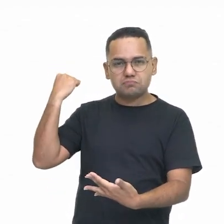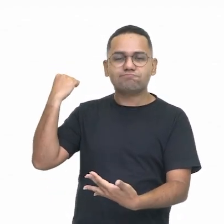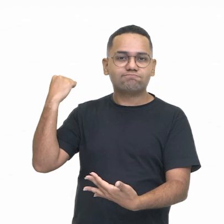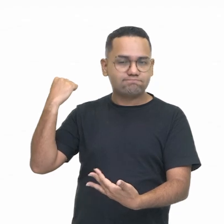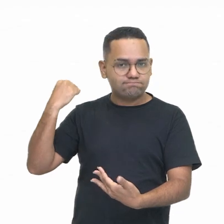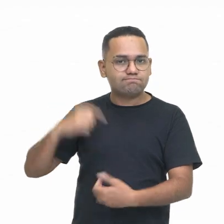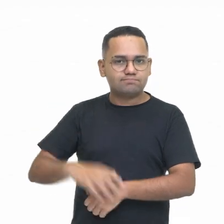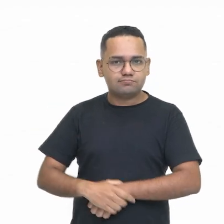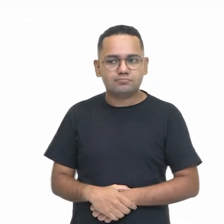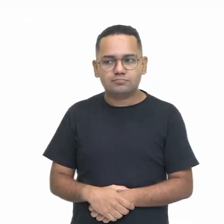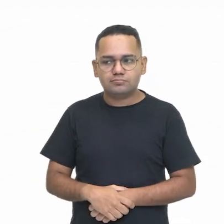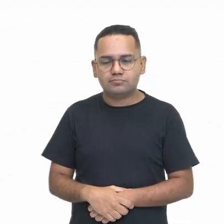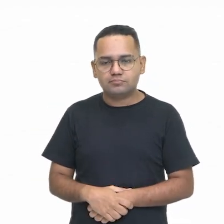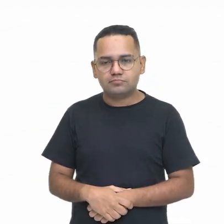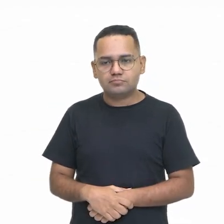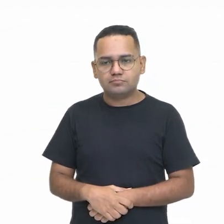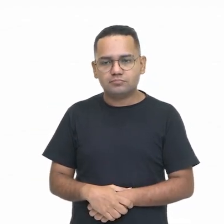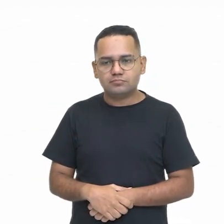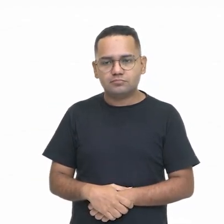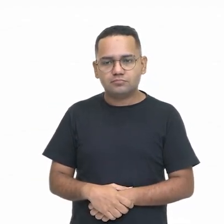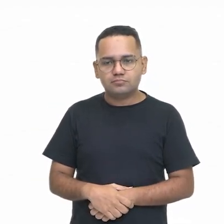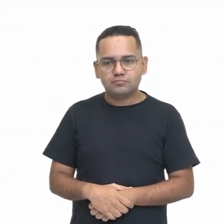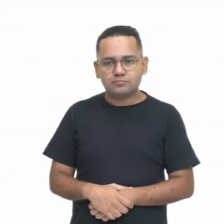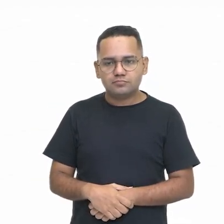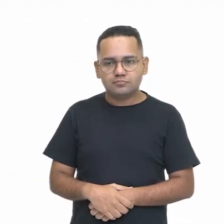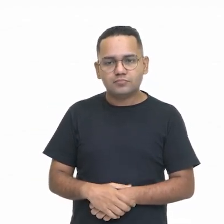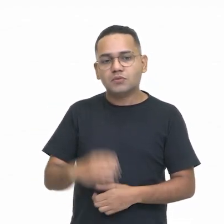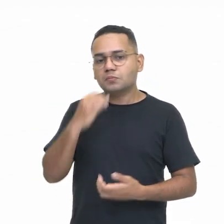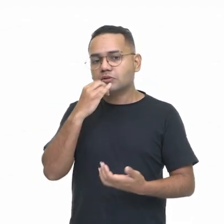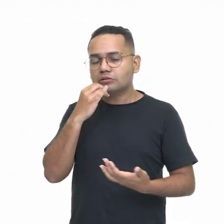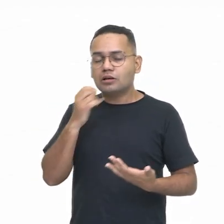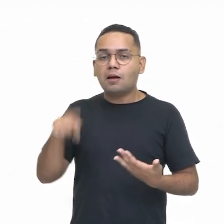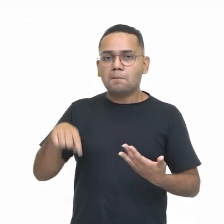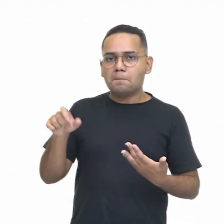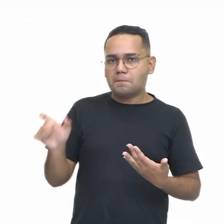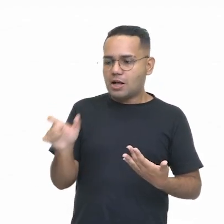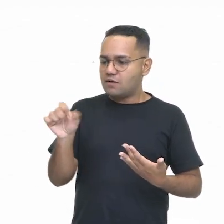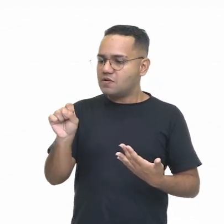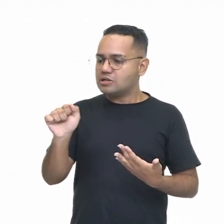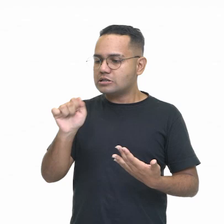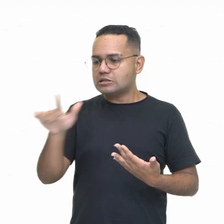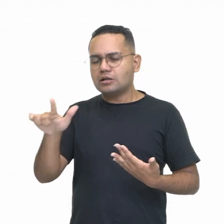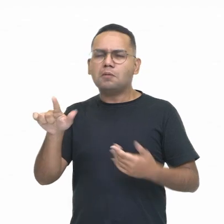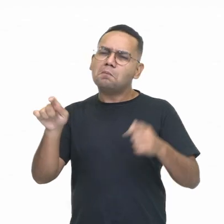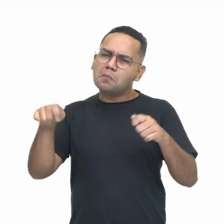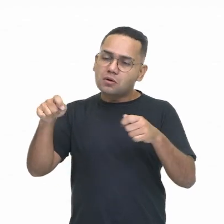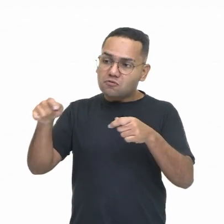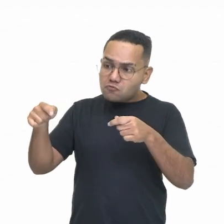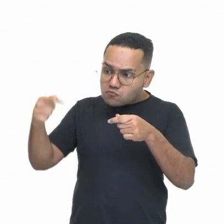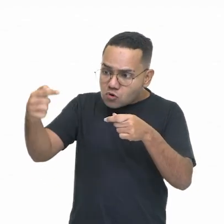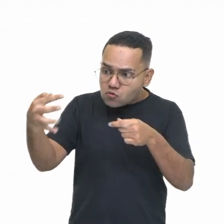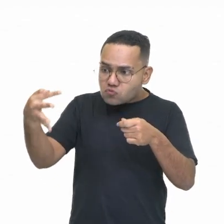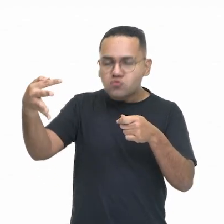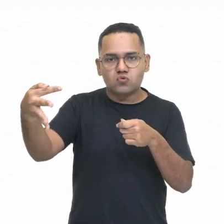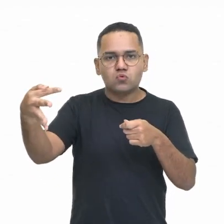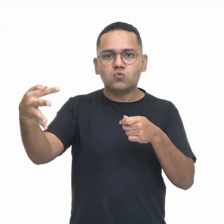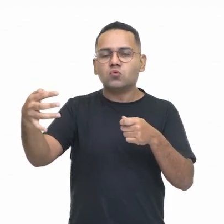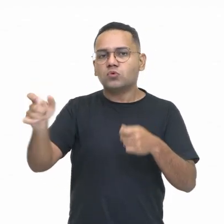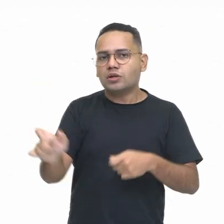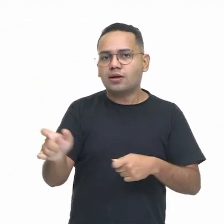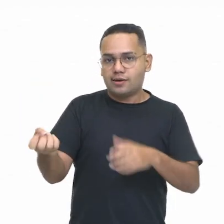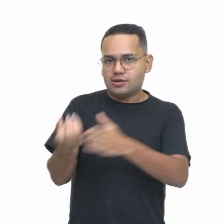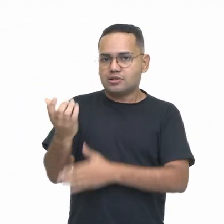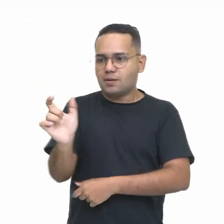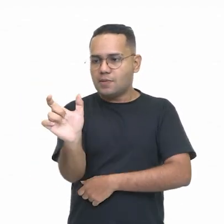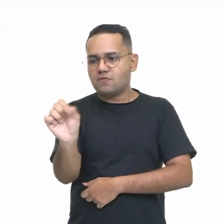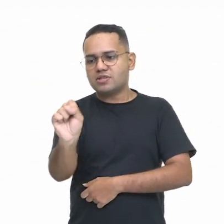Então, o sal, né, que inclusive vai dar origem à palavra salário, para você ter noção da importância